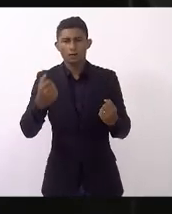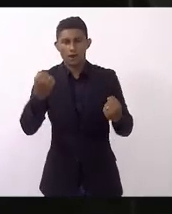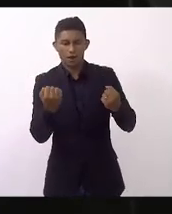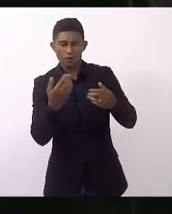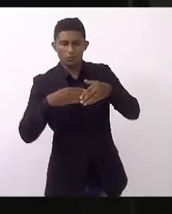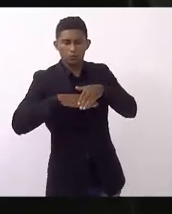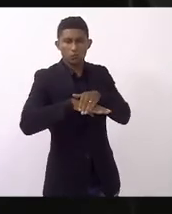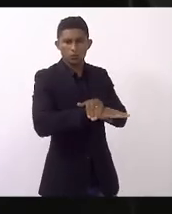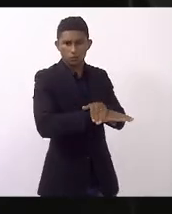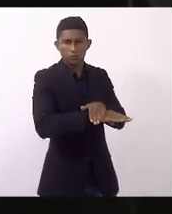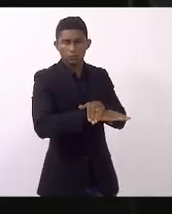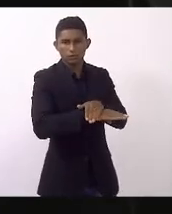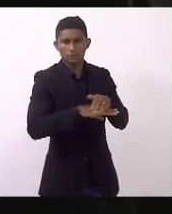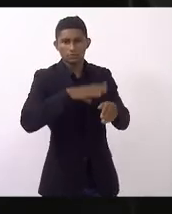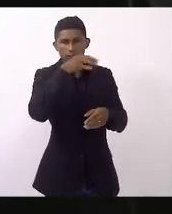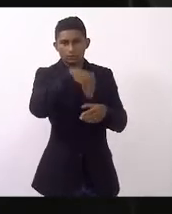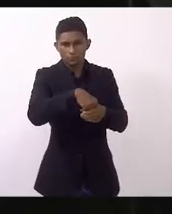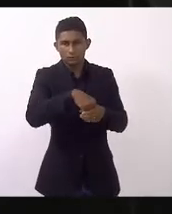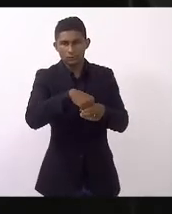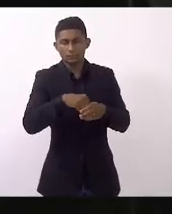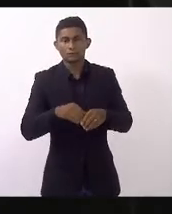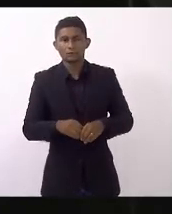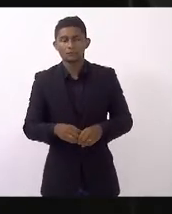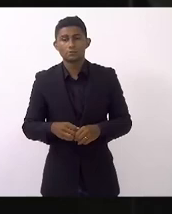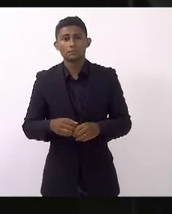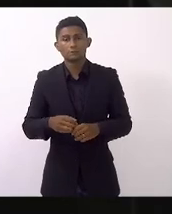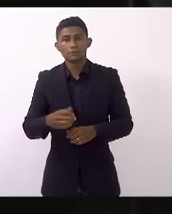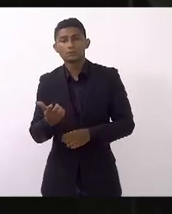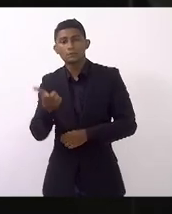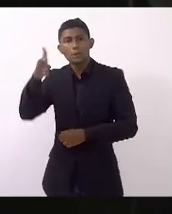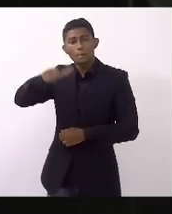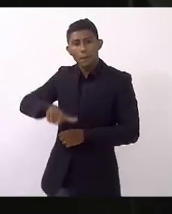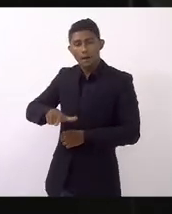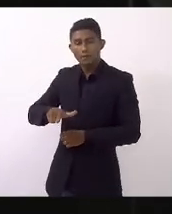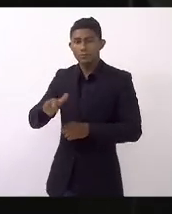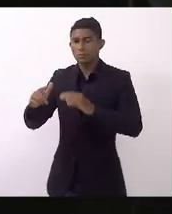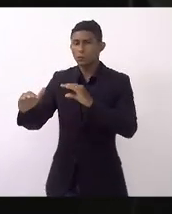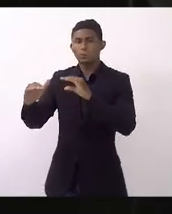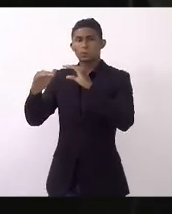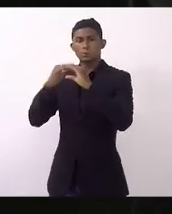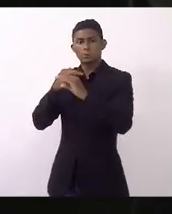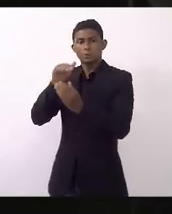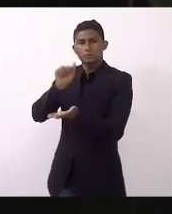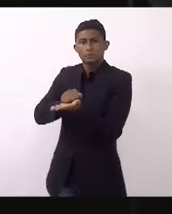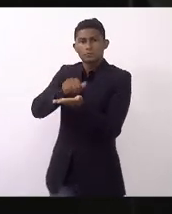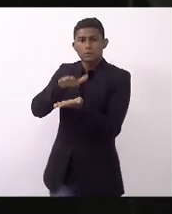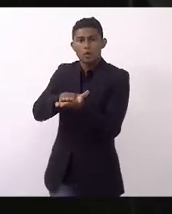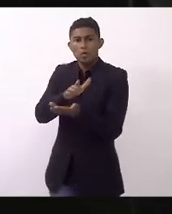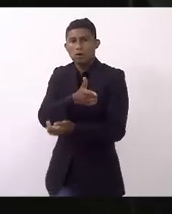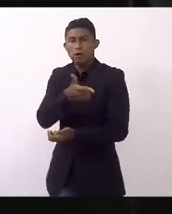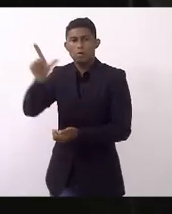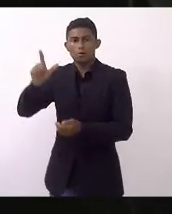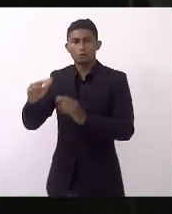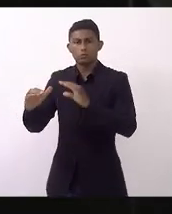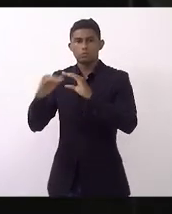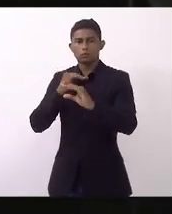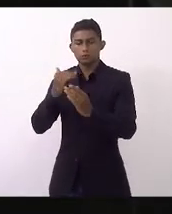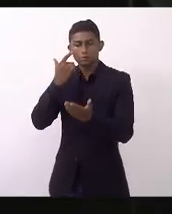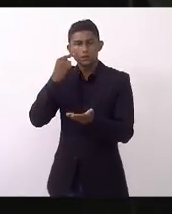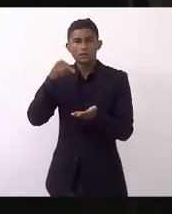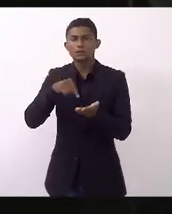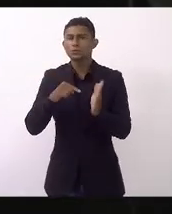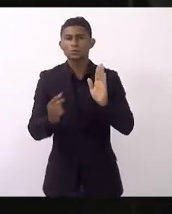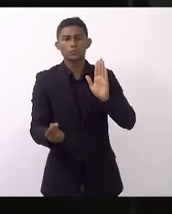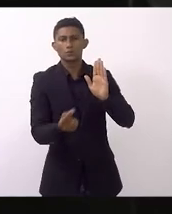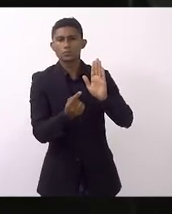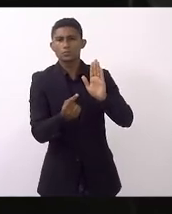além. Eu acabei de receber aqui uma outra denúncia que